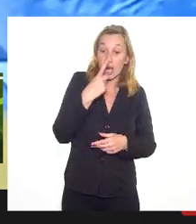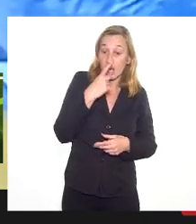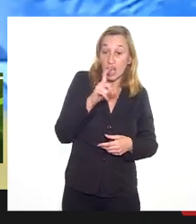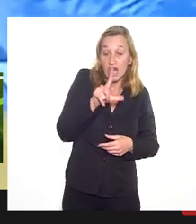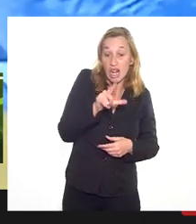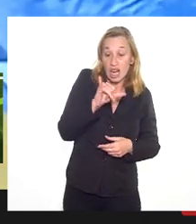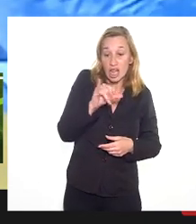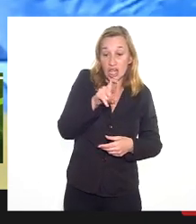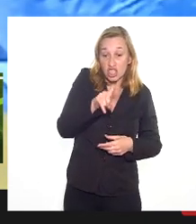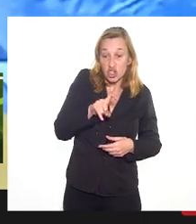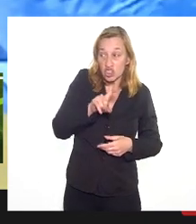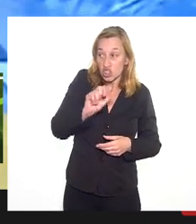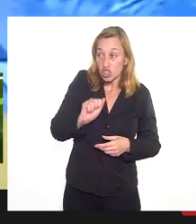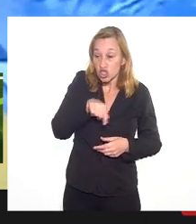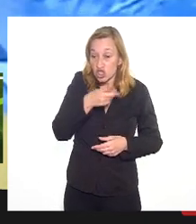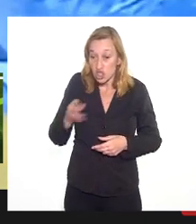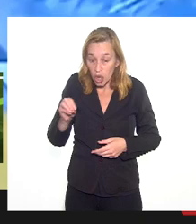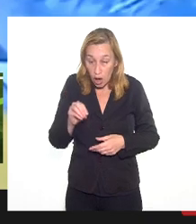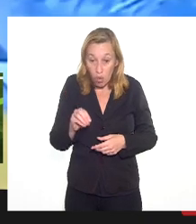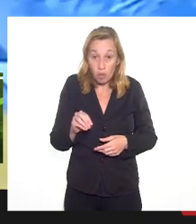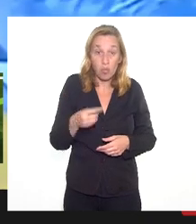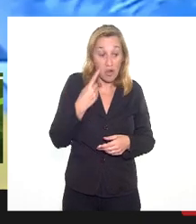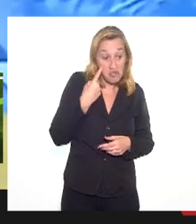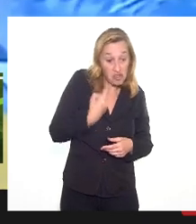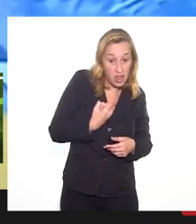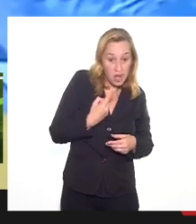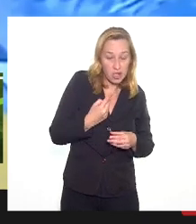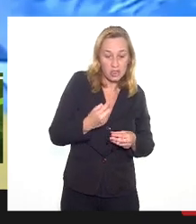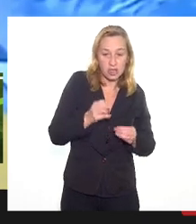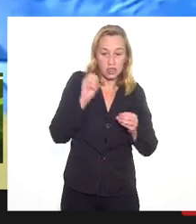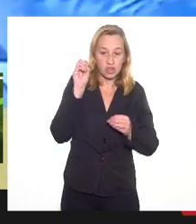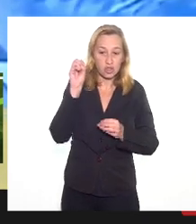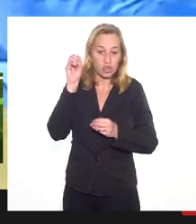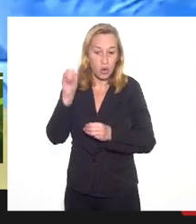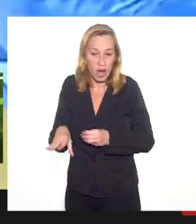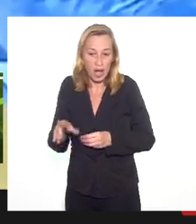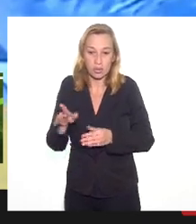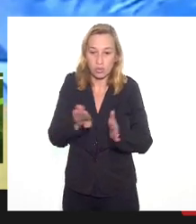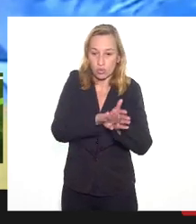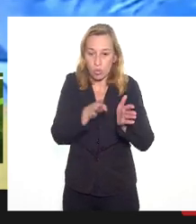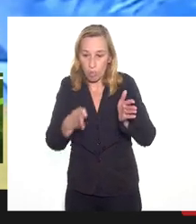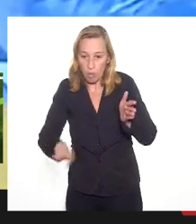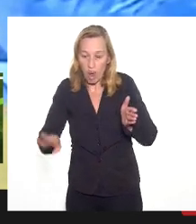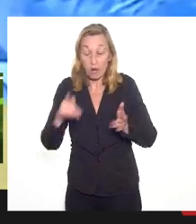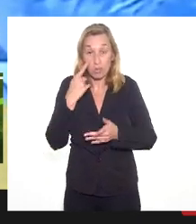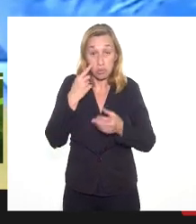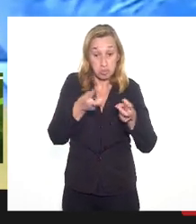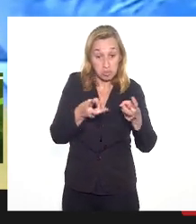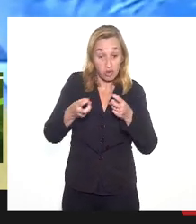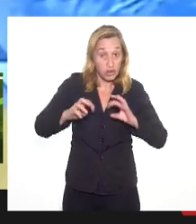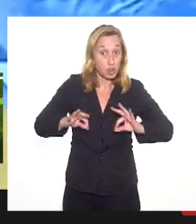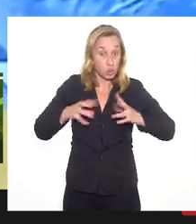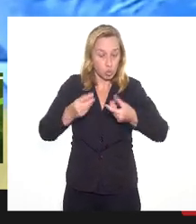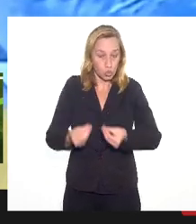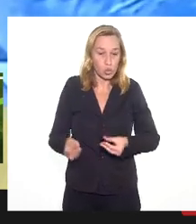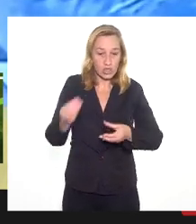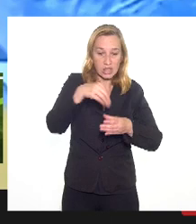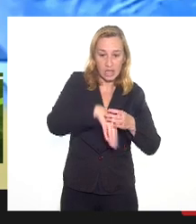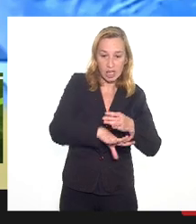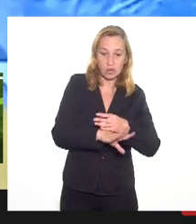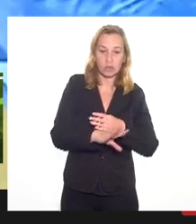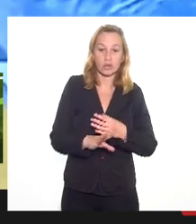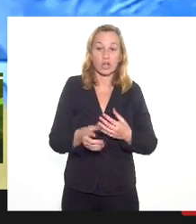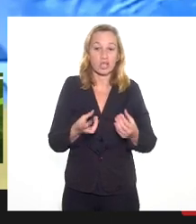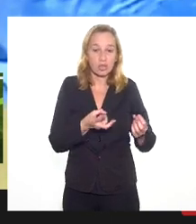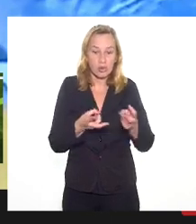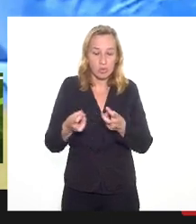que estão com seus chorumes sendo lançados nos corpos d'água, por sua vez, Baía de Guanabara. Então, dentro desse levantamento, a